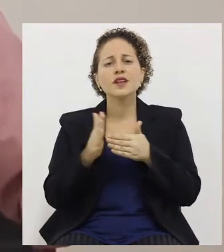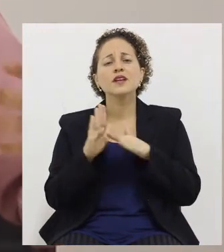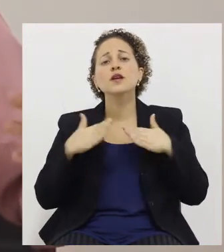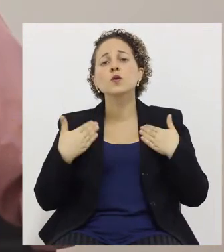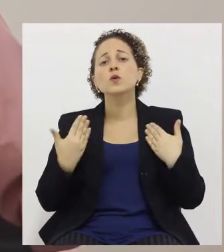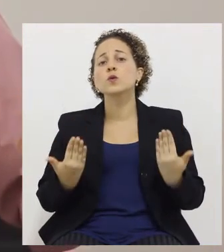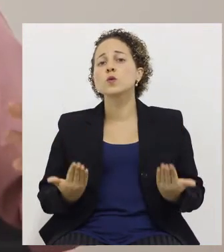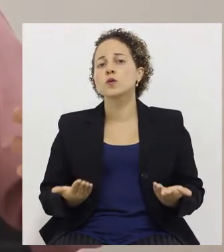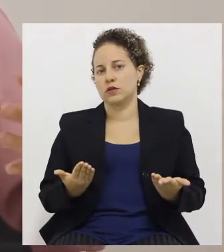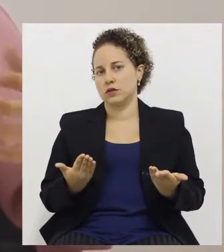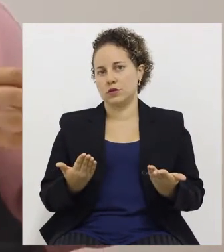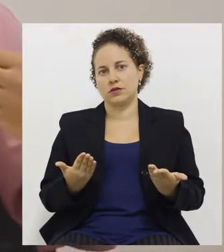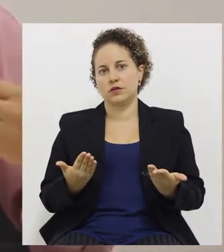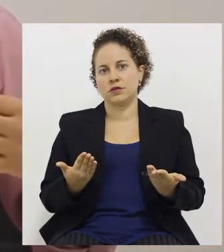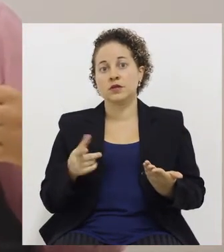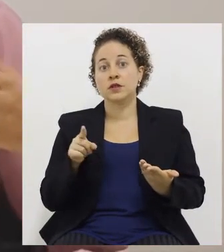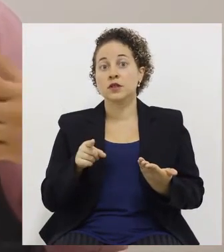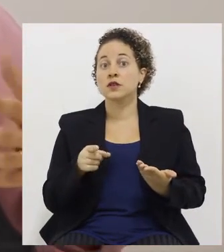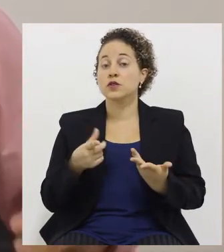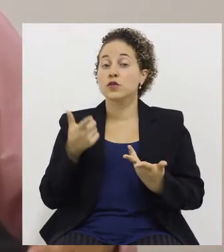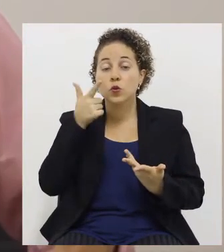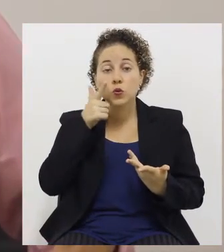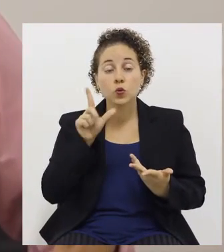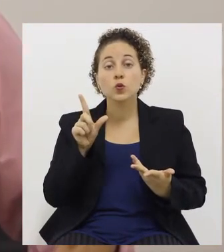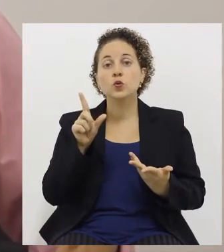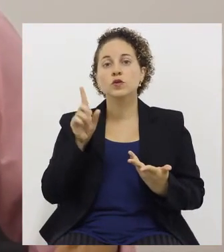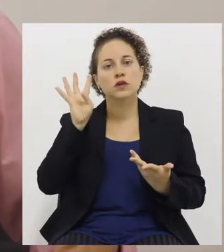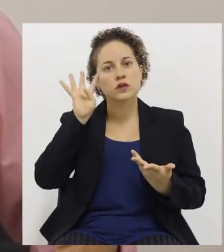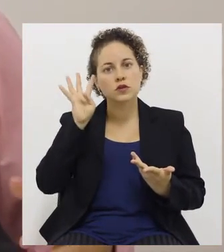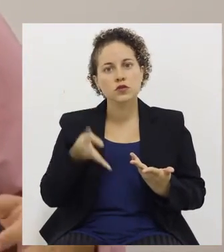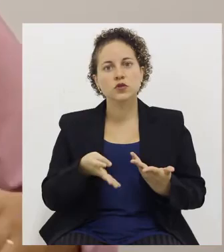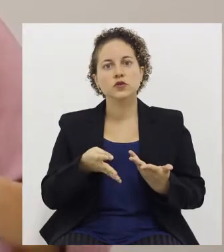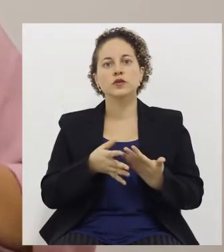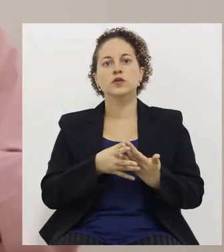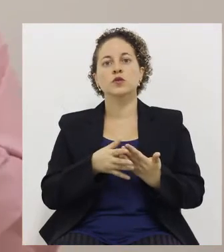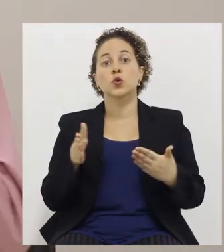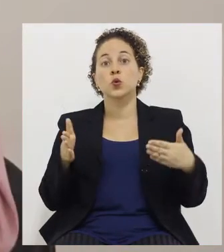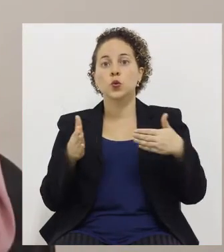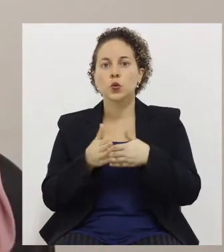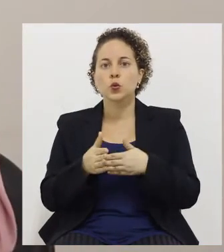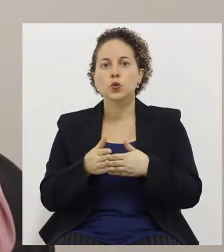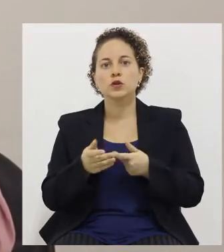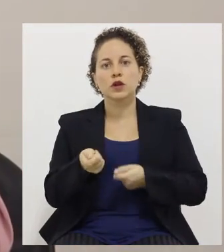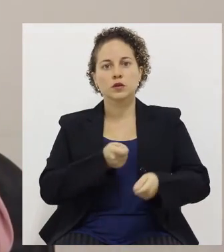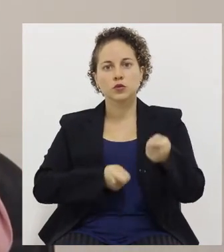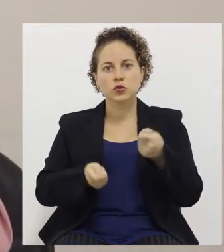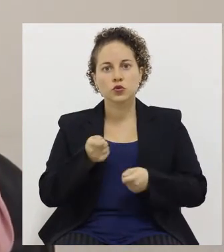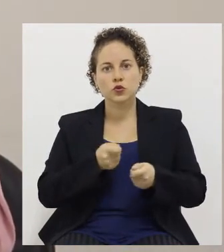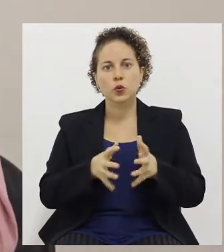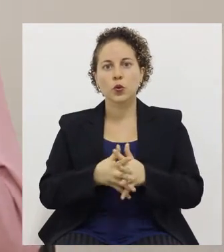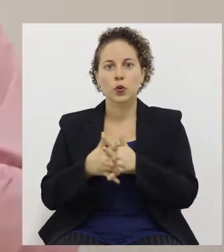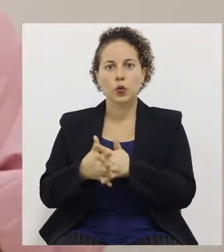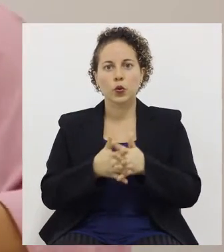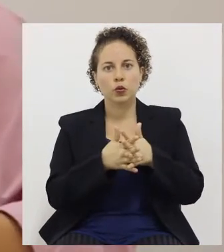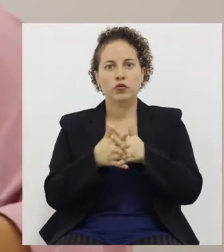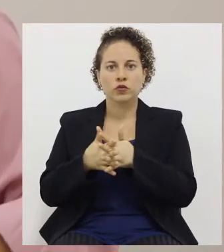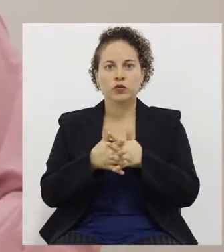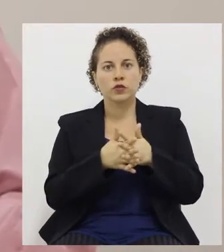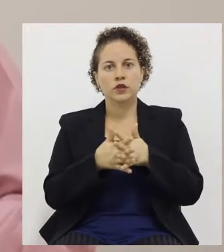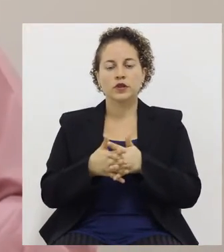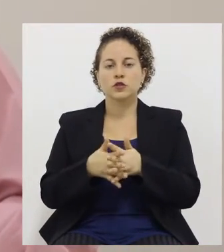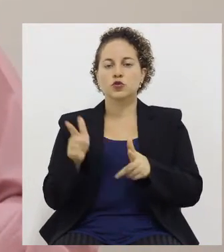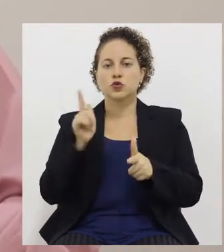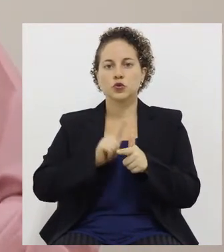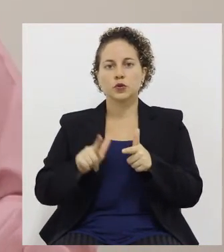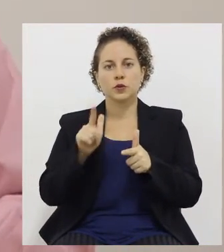até quando elas são capazes de lidar com isso, né? O último ponto da administração de conflitos chama solução integrativa